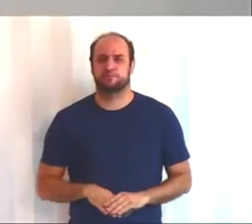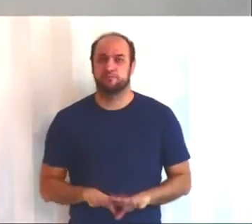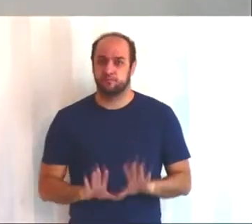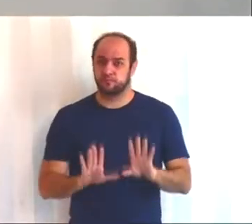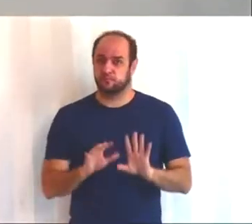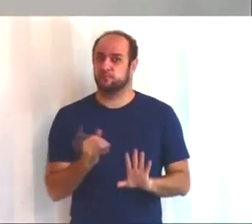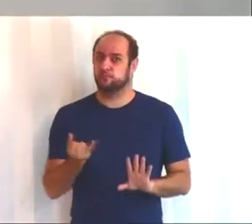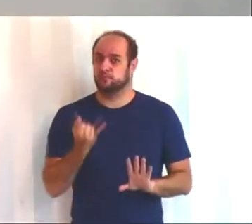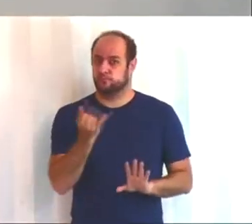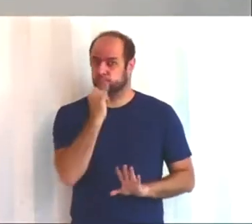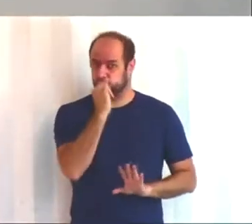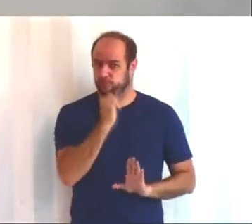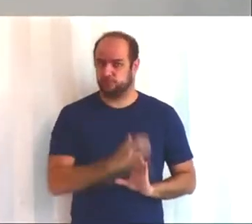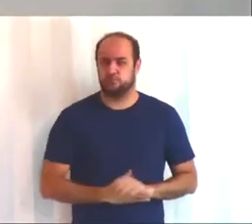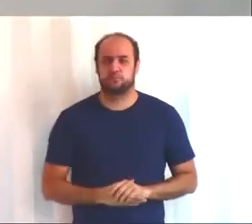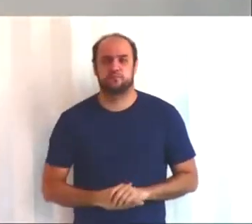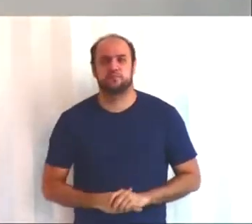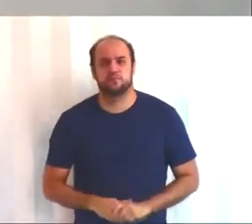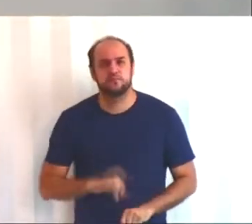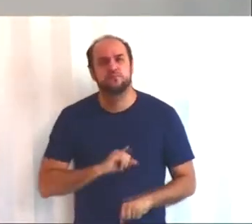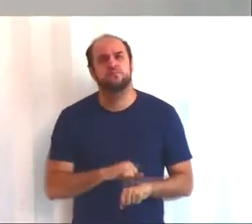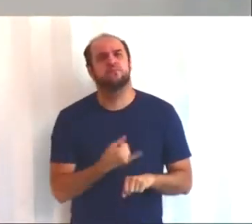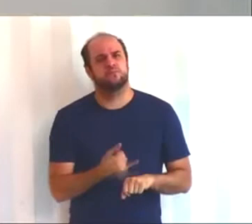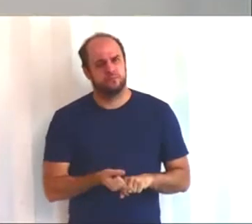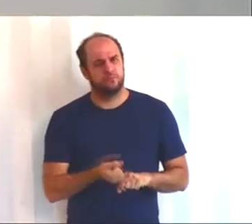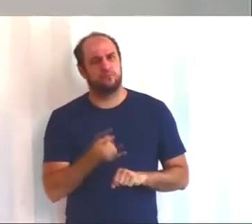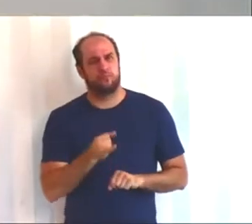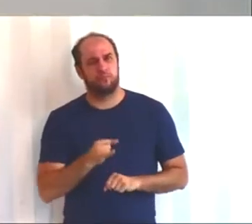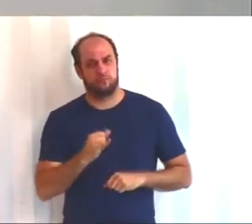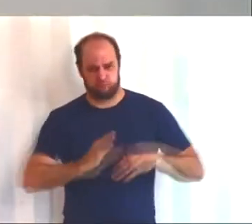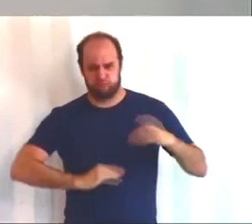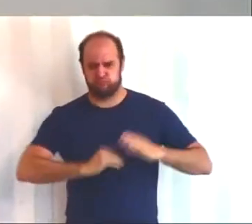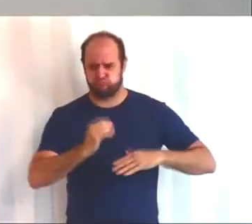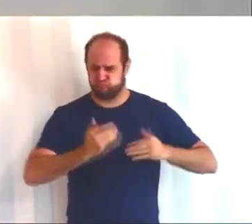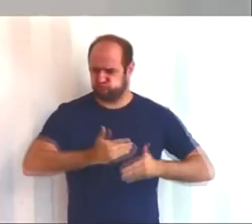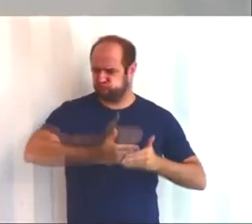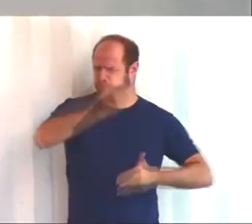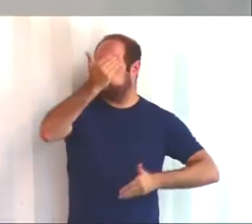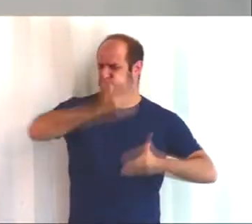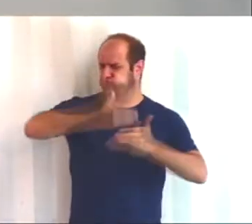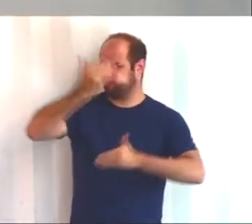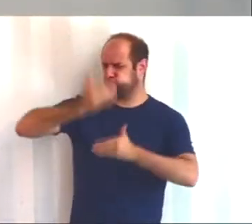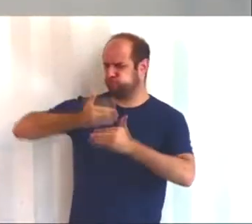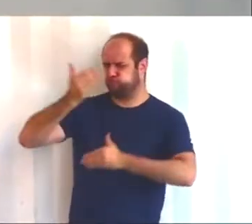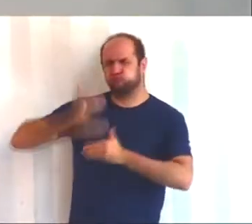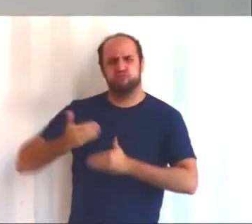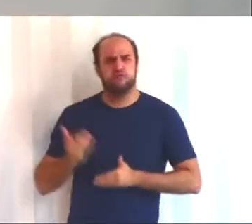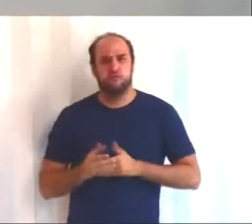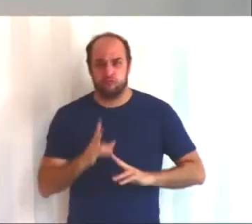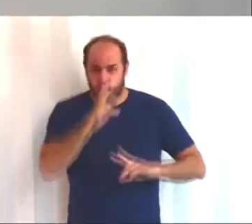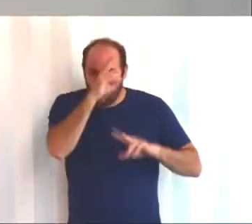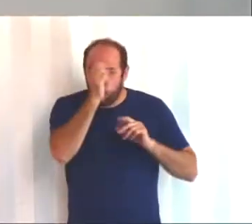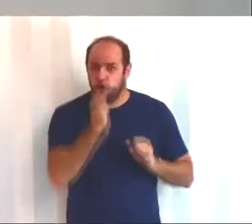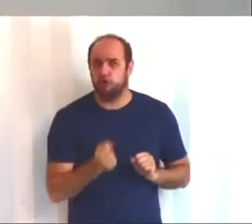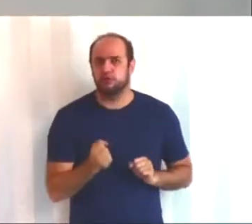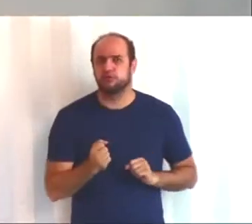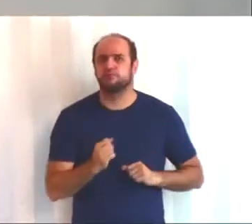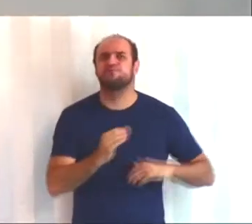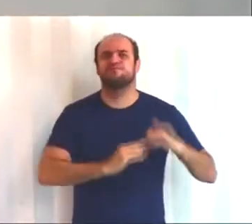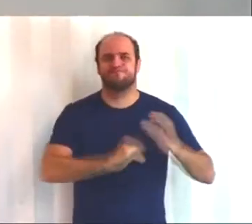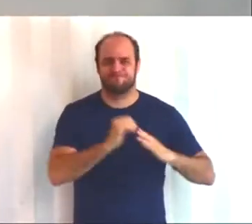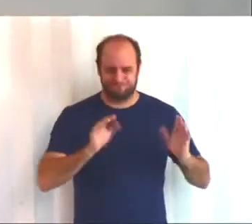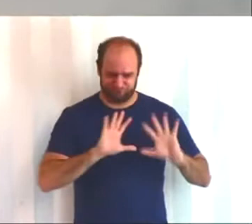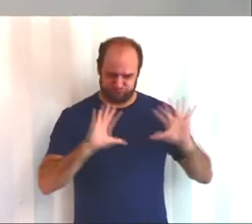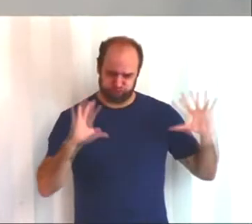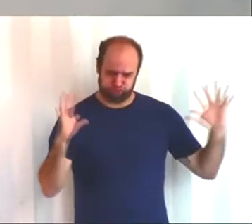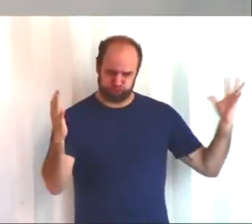coisa. Jerusalém era uma cidade fortificada. Jerusalém era uma cidade por si só construída para se